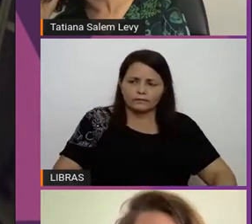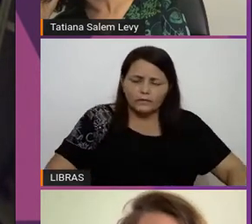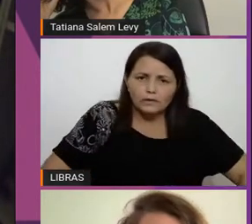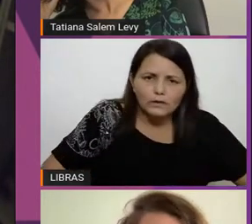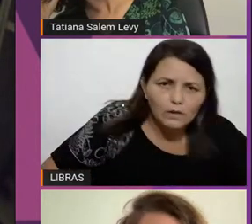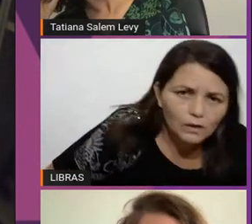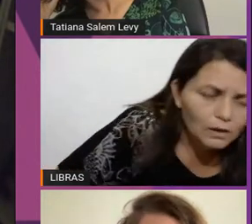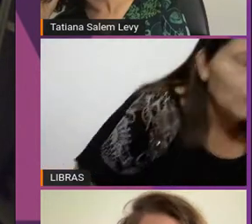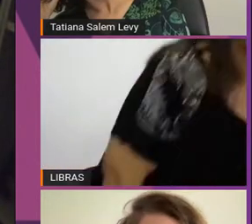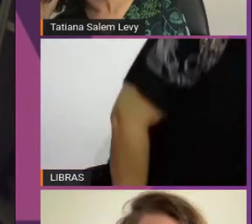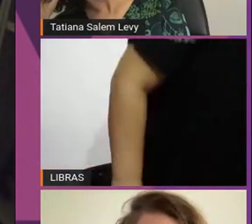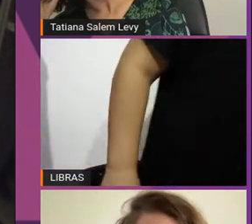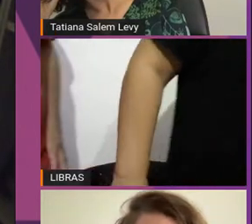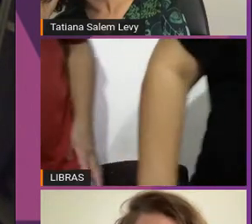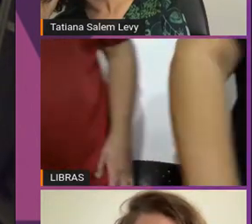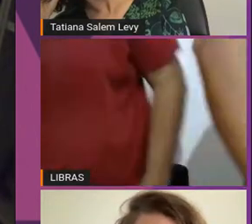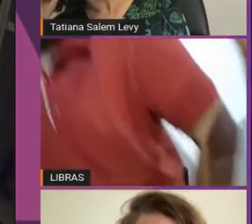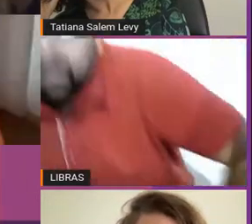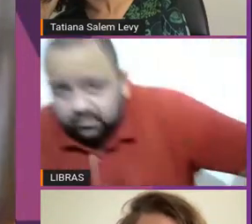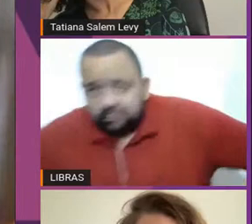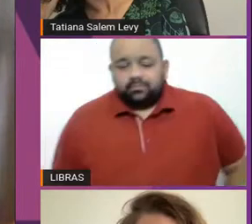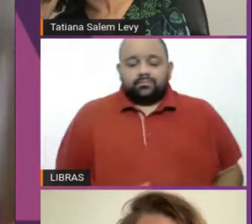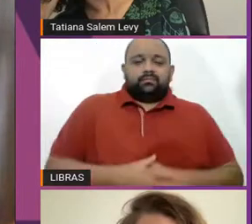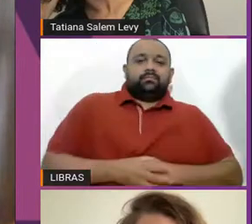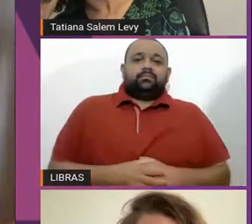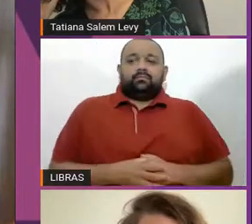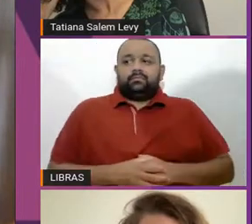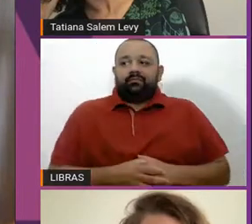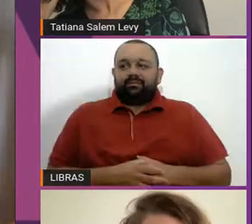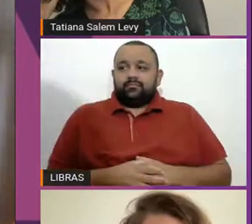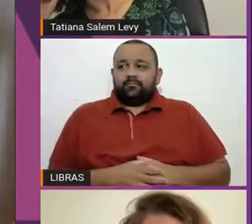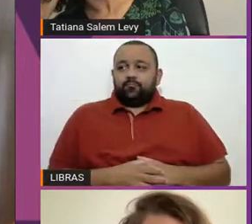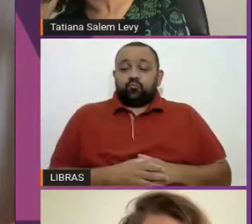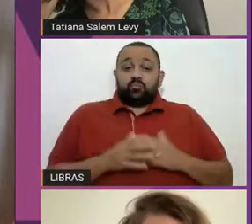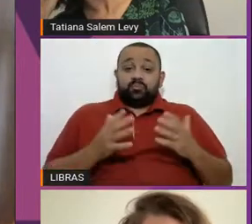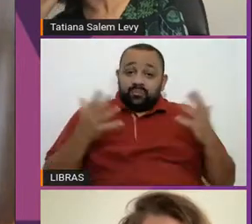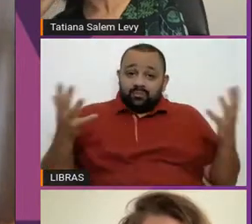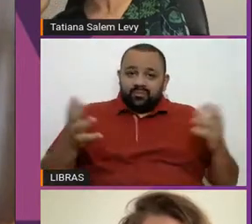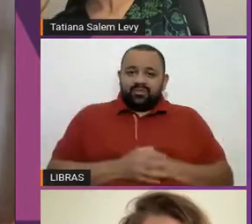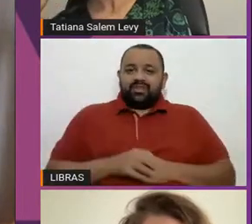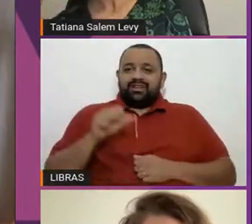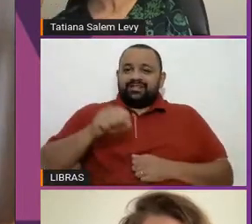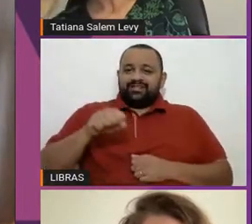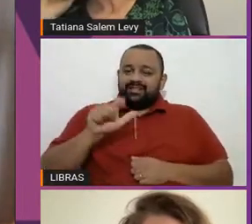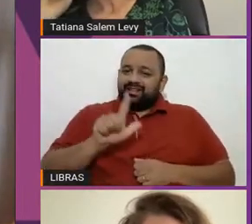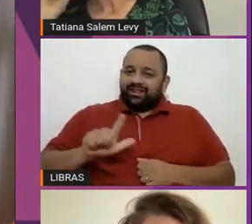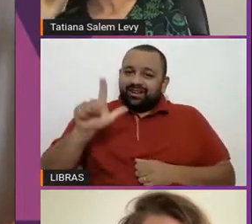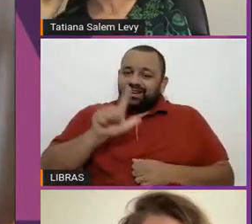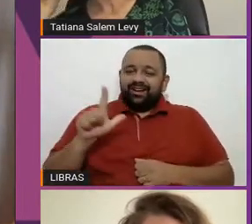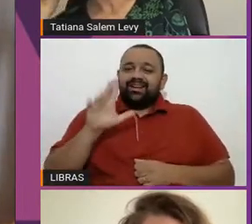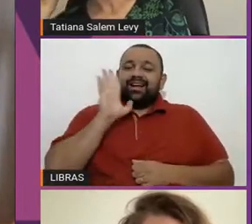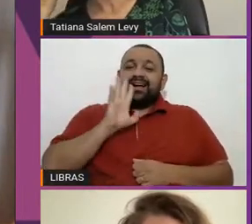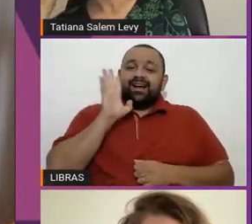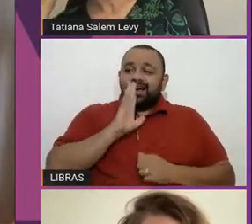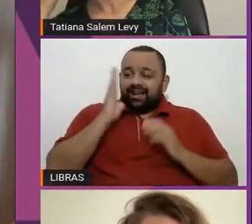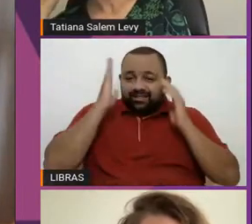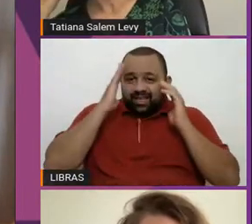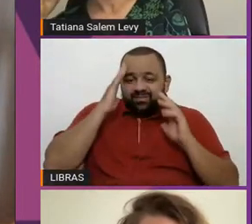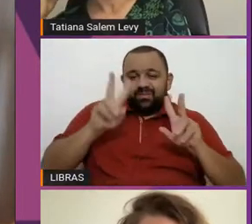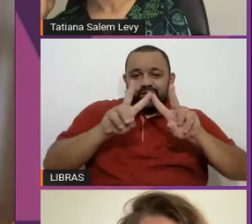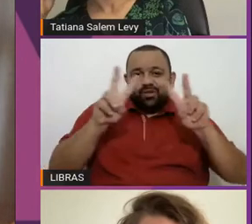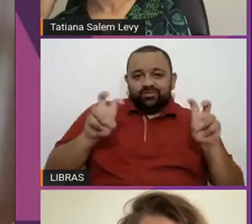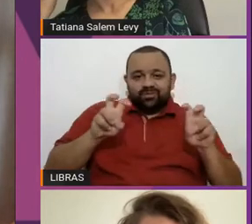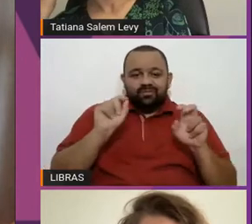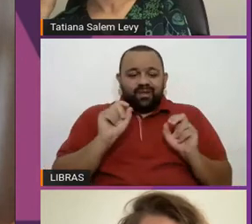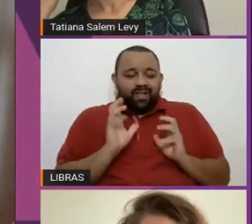Mas será que isso podia você tá perguntando é pa né assim para legal também um pouco mais